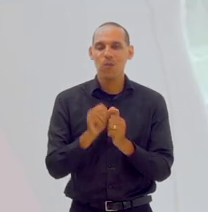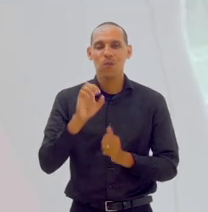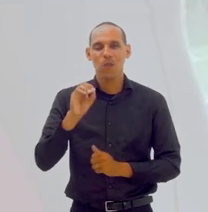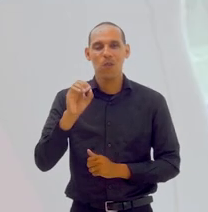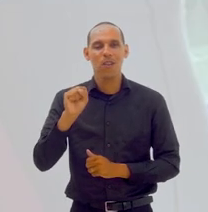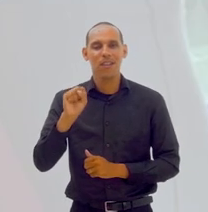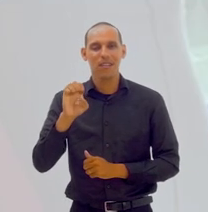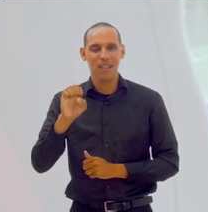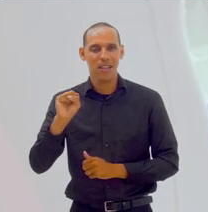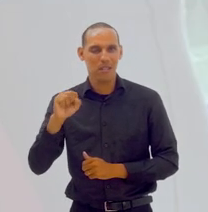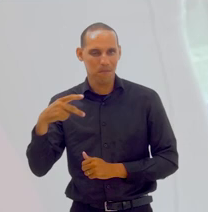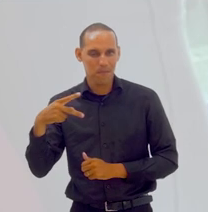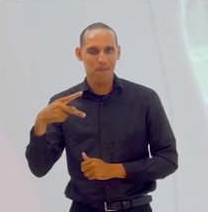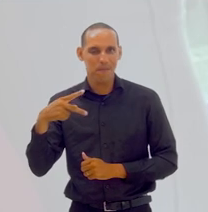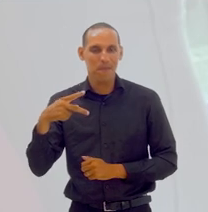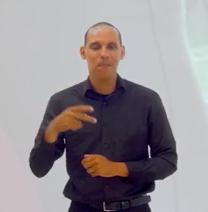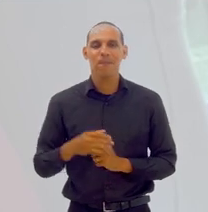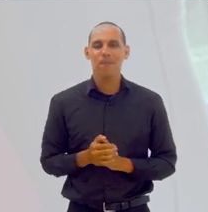Paulo